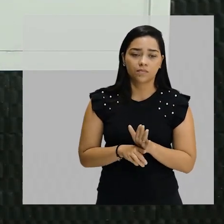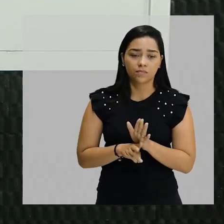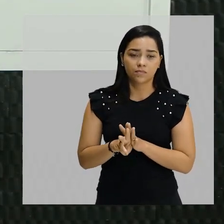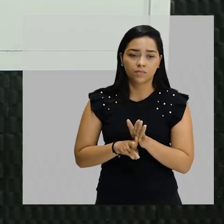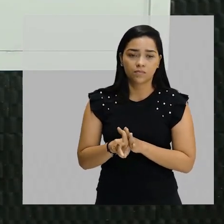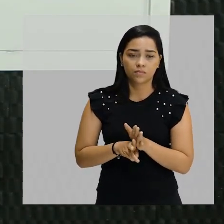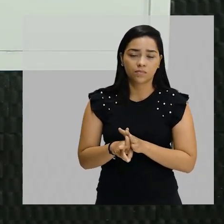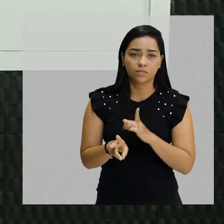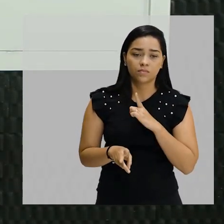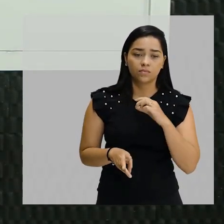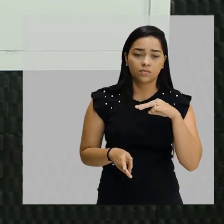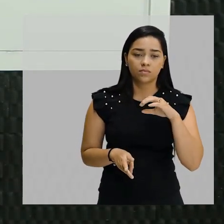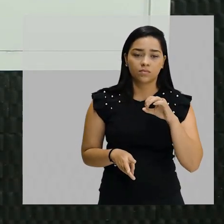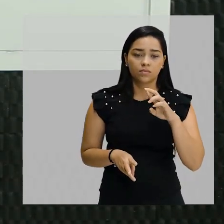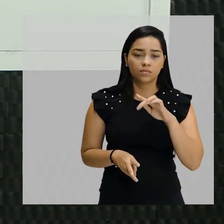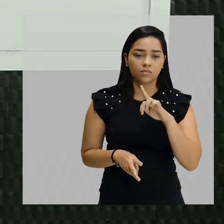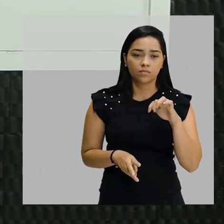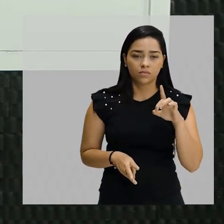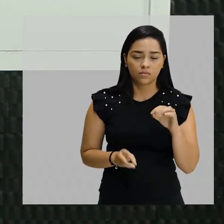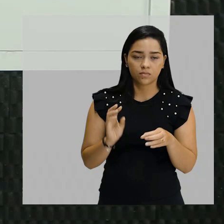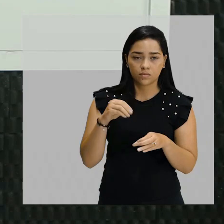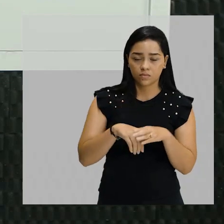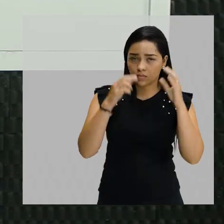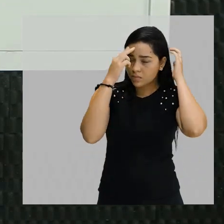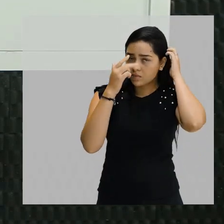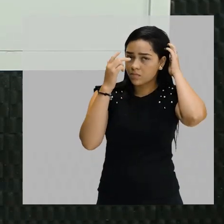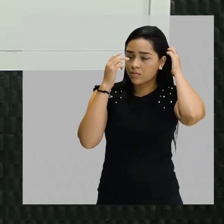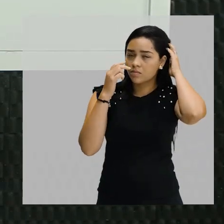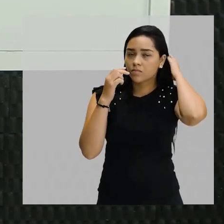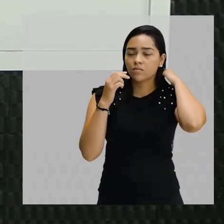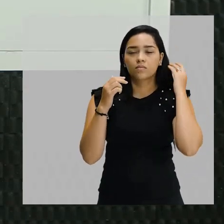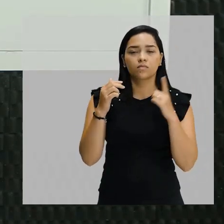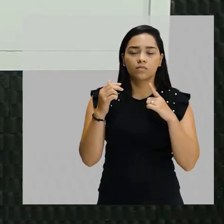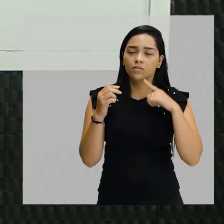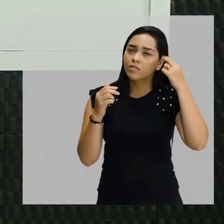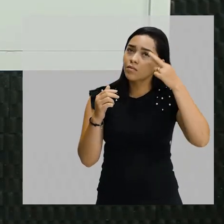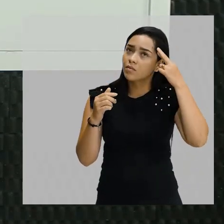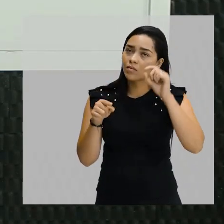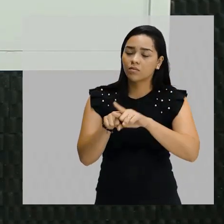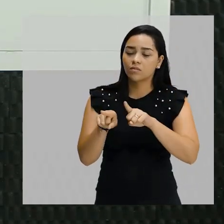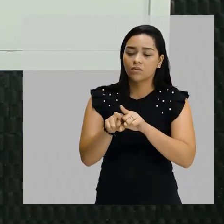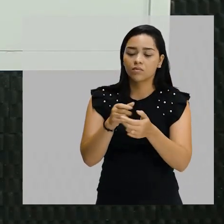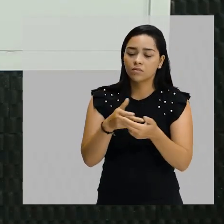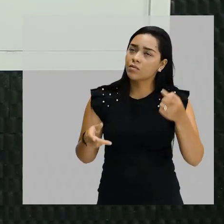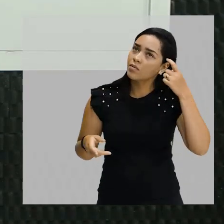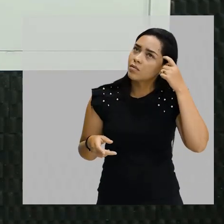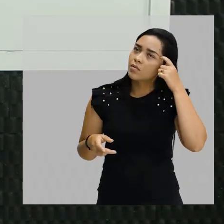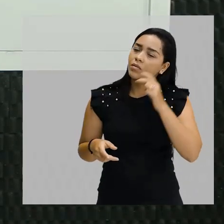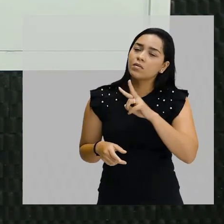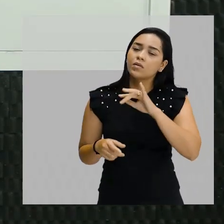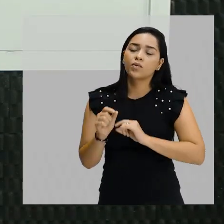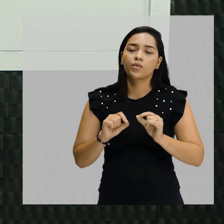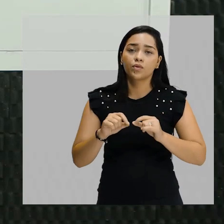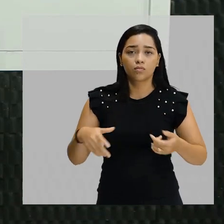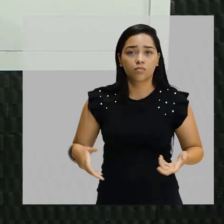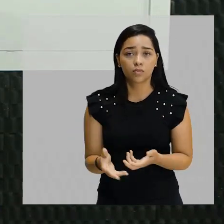ele fica imortalizado dentro da história Fazendo a Defesa do racionalismo e das ideias inatas Ok aquelas que vão estar